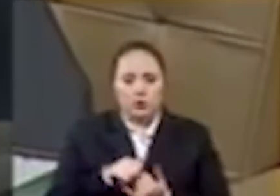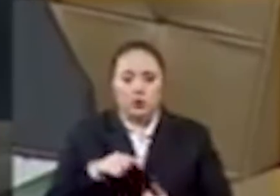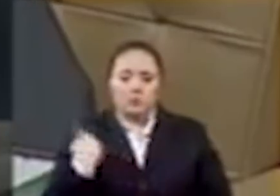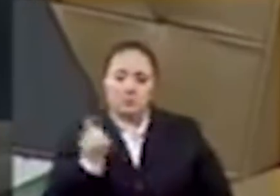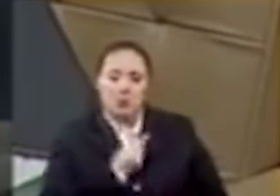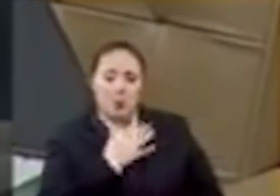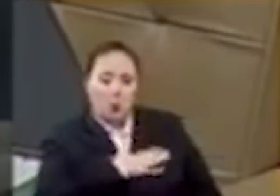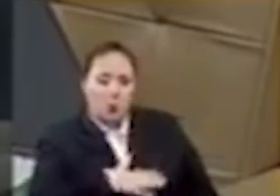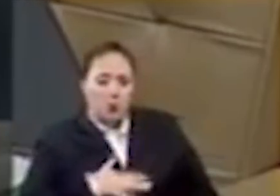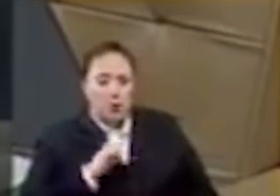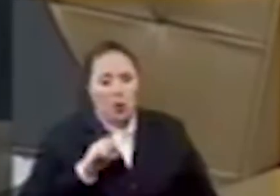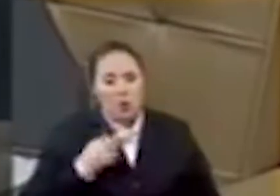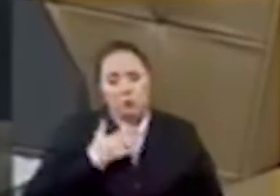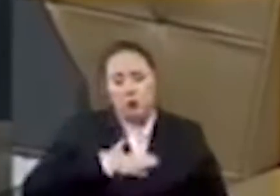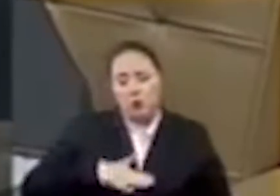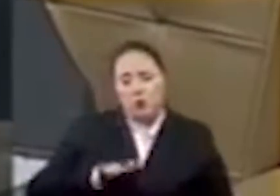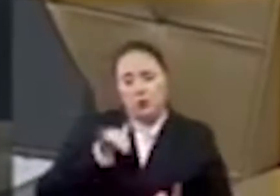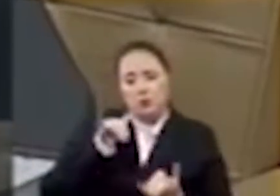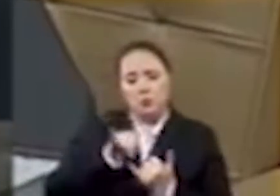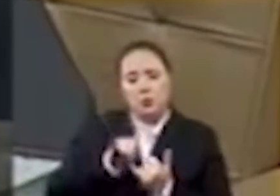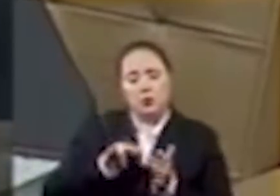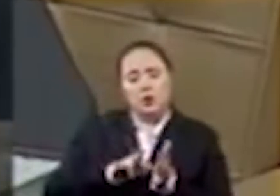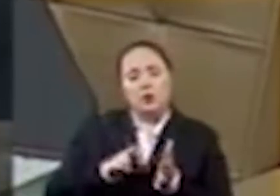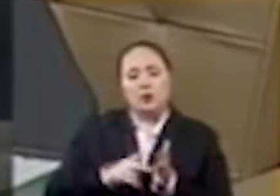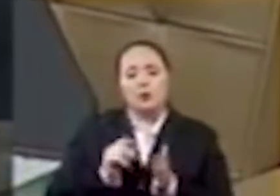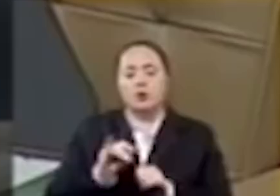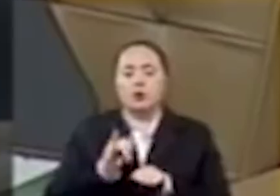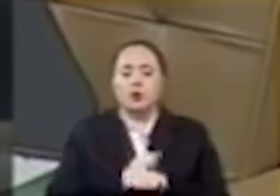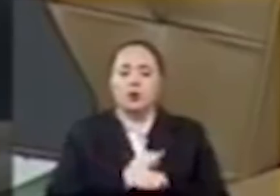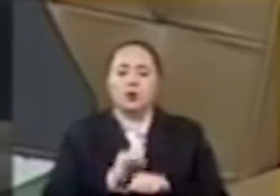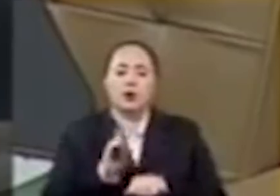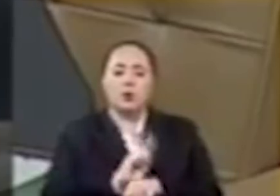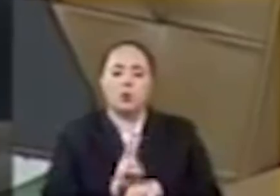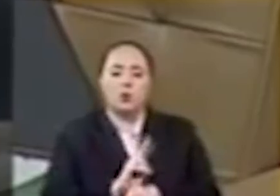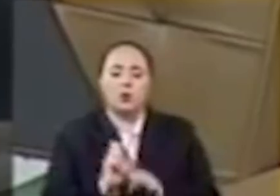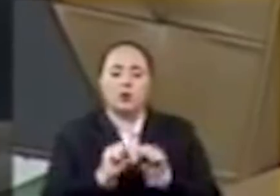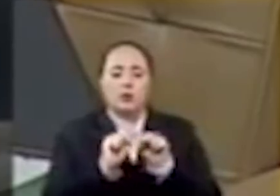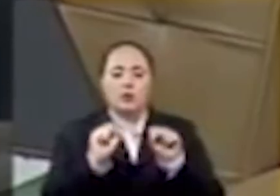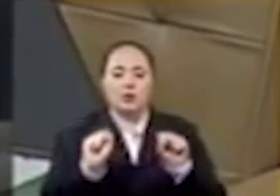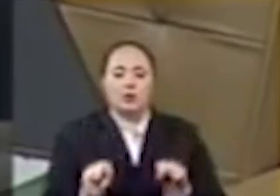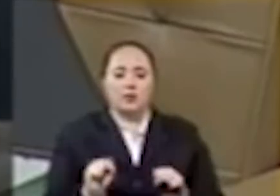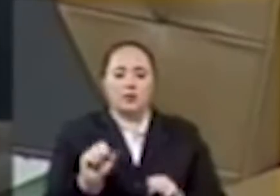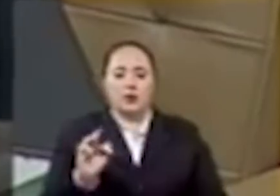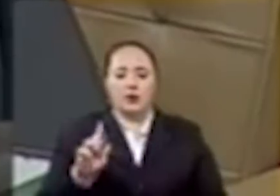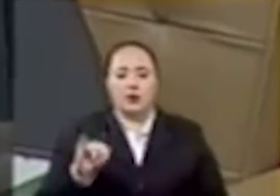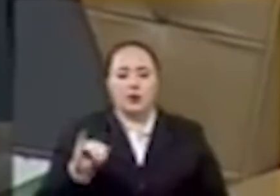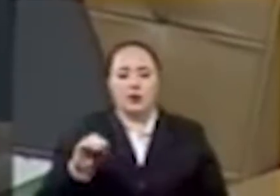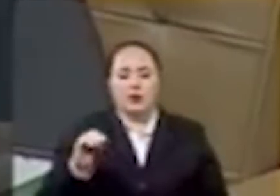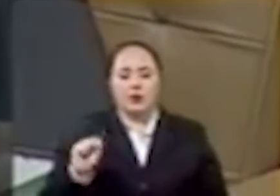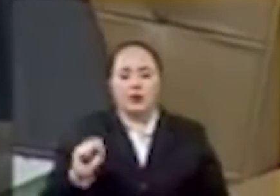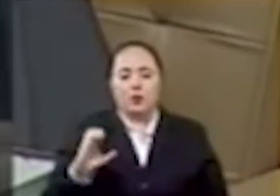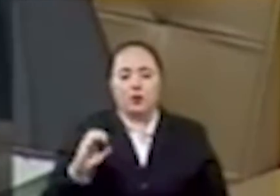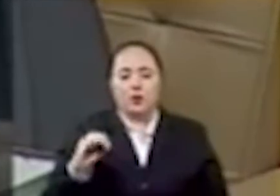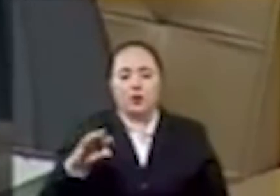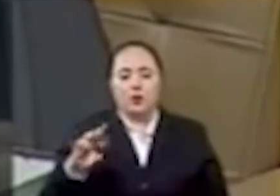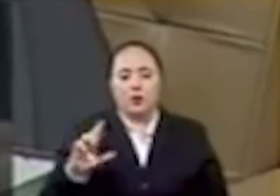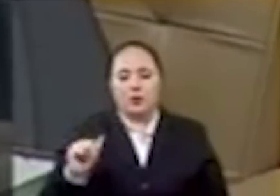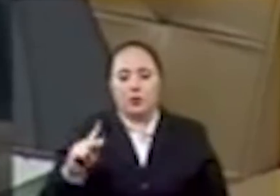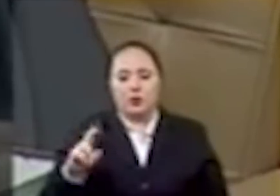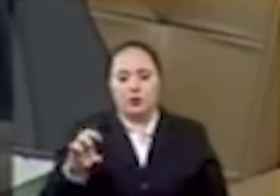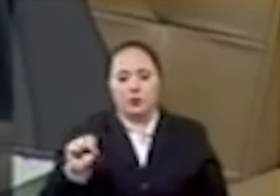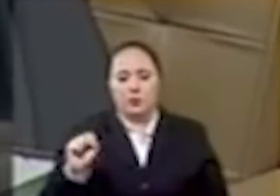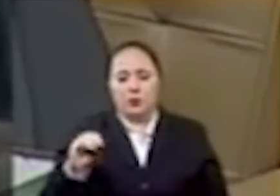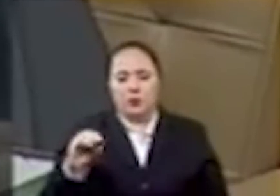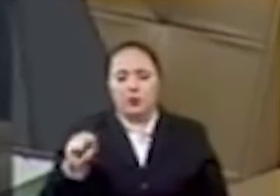ou não do Instituto, trata-se de mecanismo de controle do próprio sistema de freios e contrapesos consagrado na